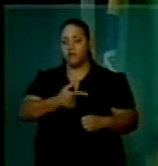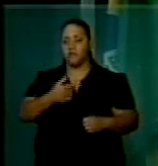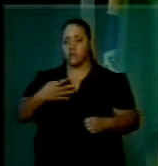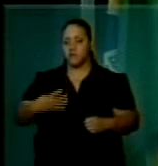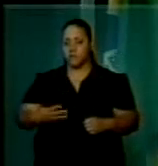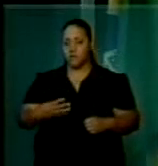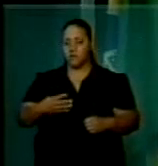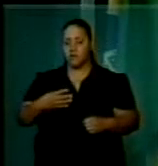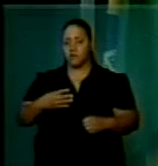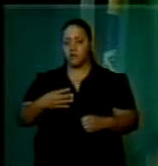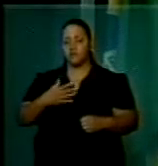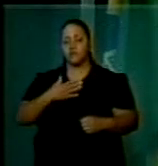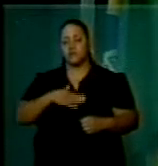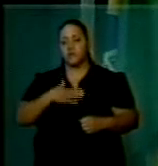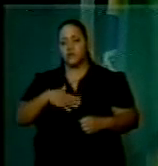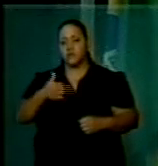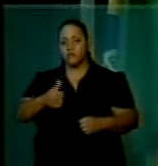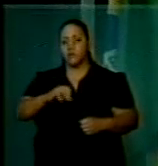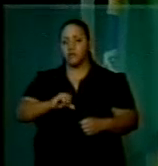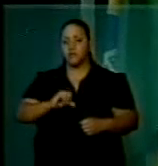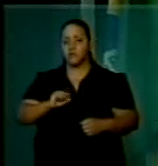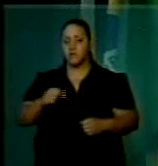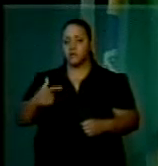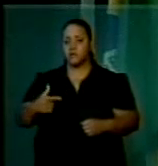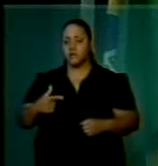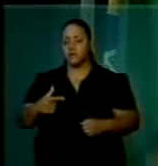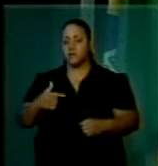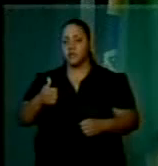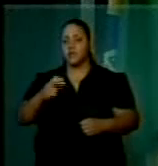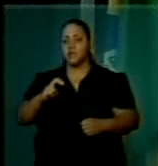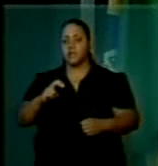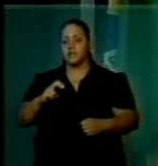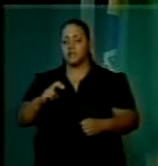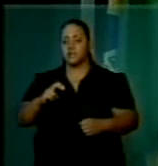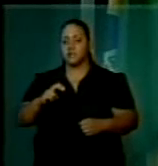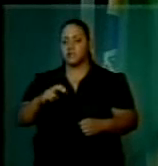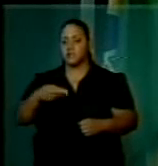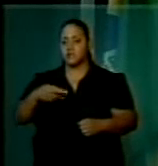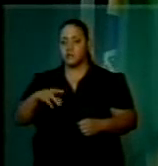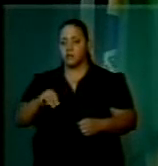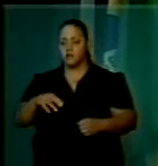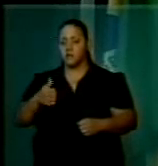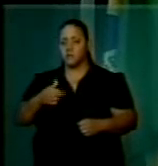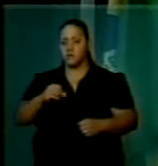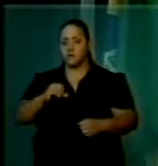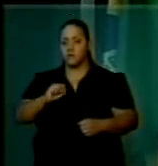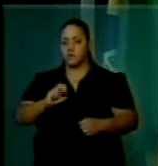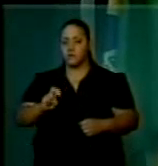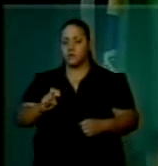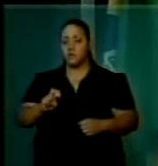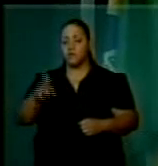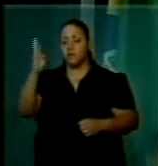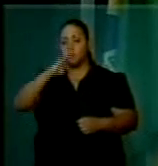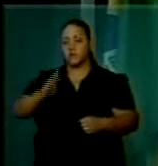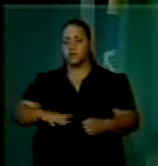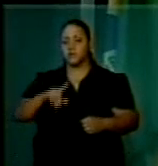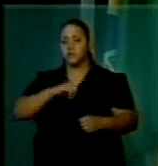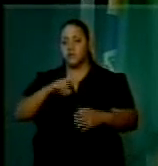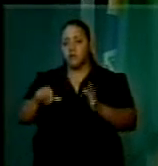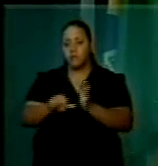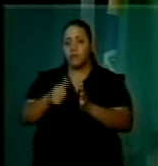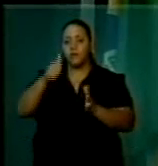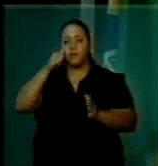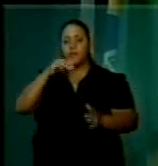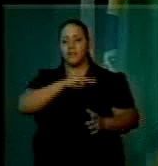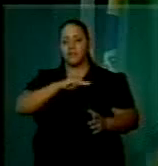de agosto de 1982 e 15 de março de 1985, o Brasil teve a primeira mulher